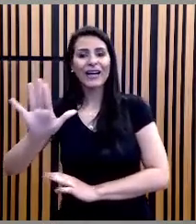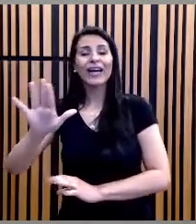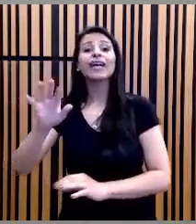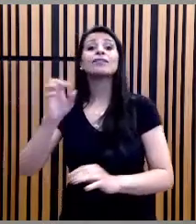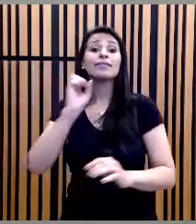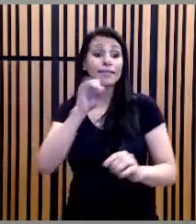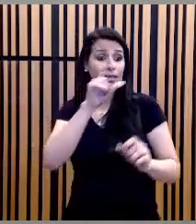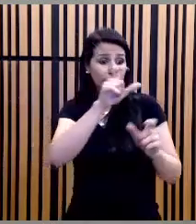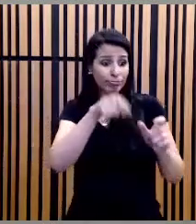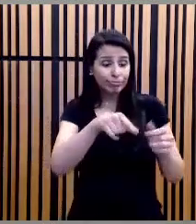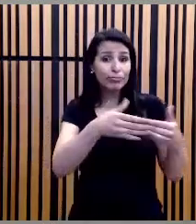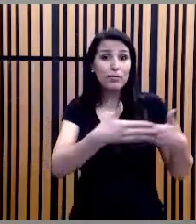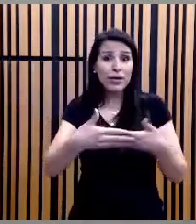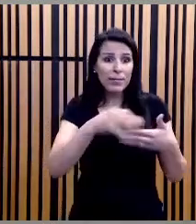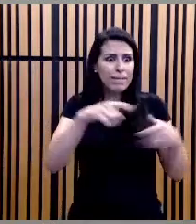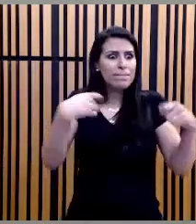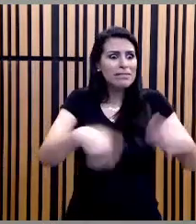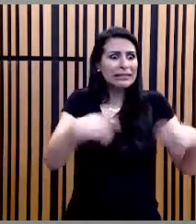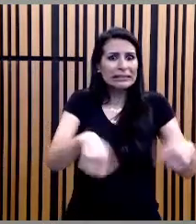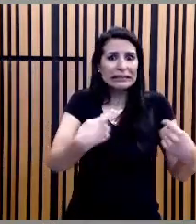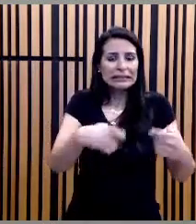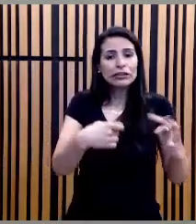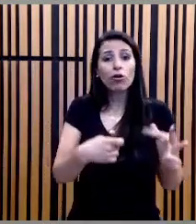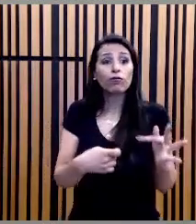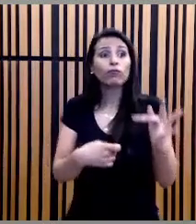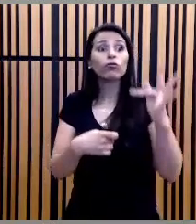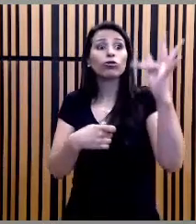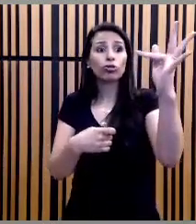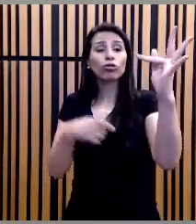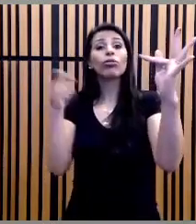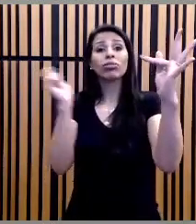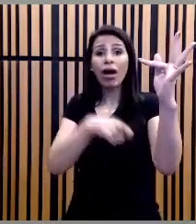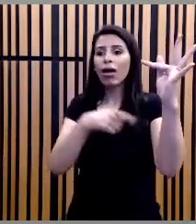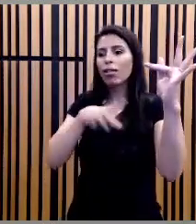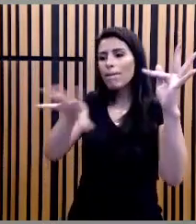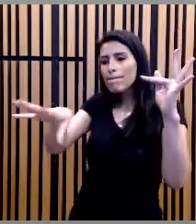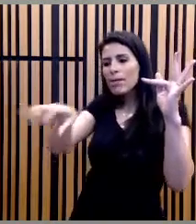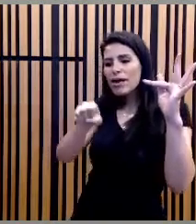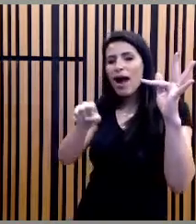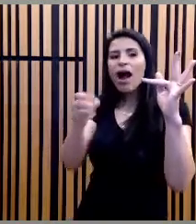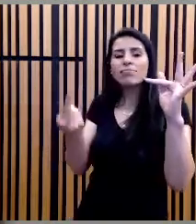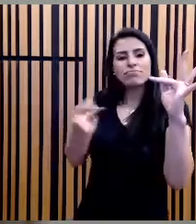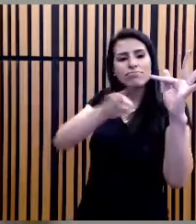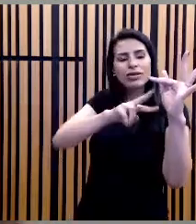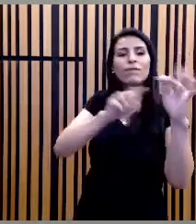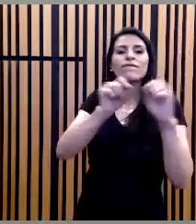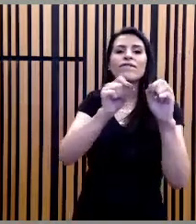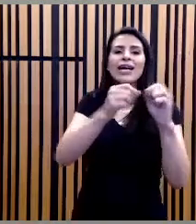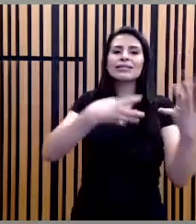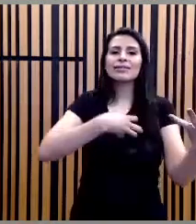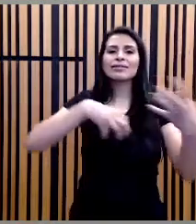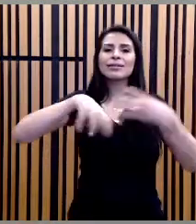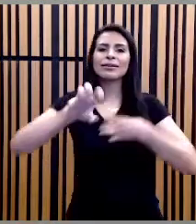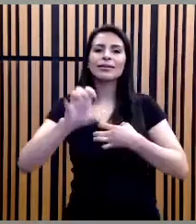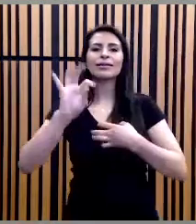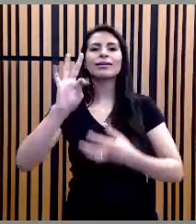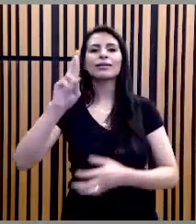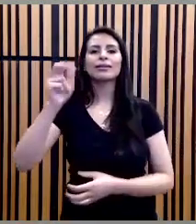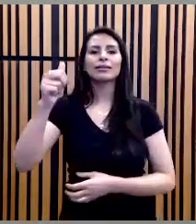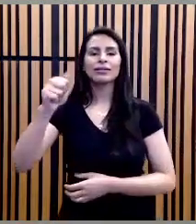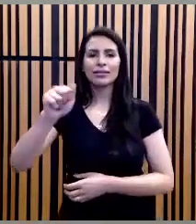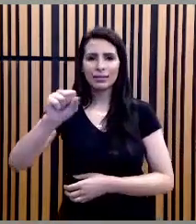uma fonte onde ela pode vir a fazer um transplante. Tem todo um laboratório dentro